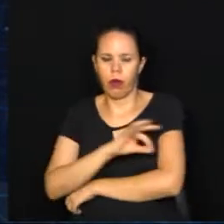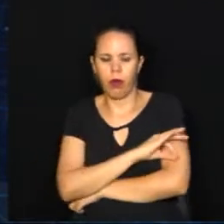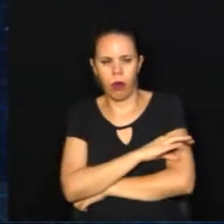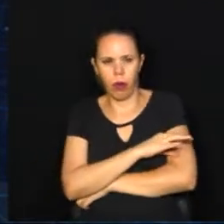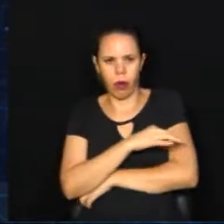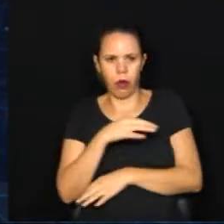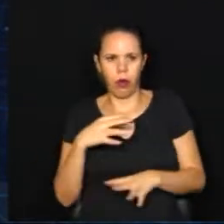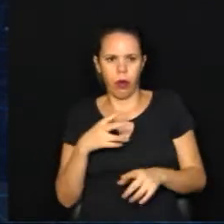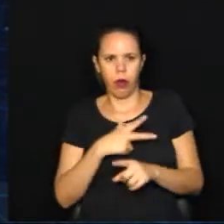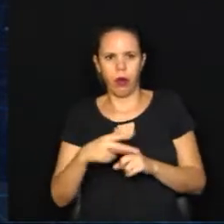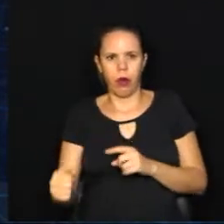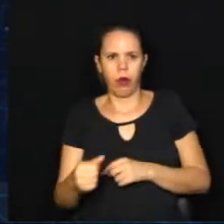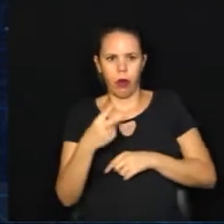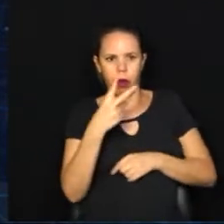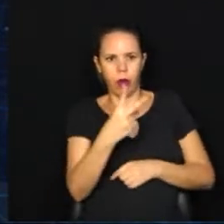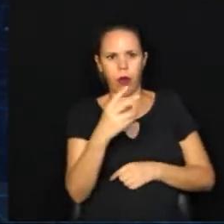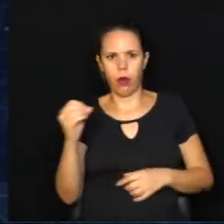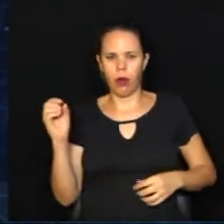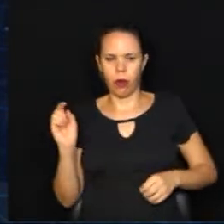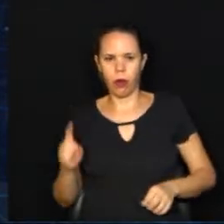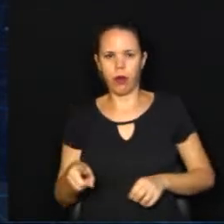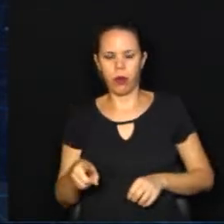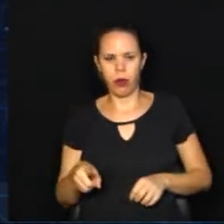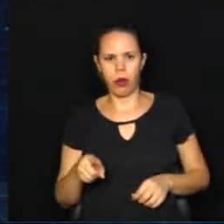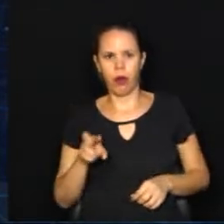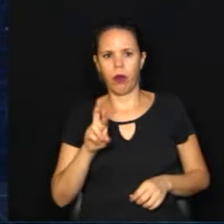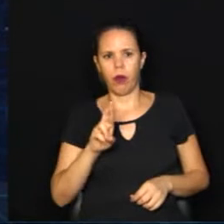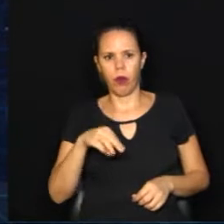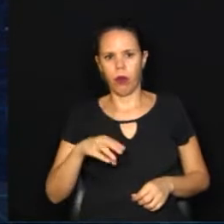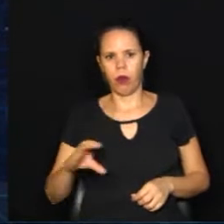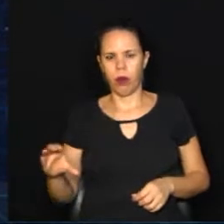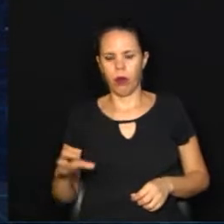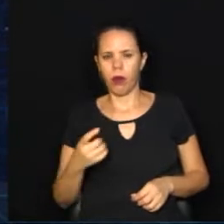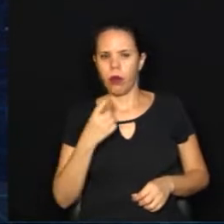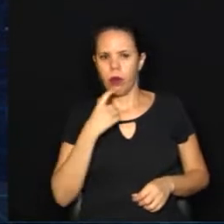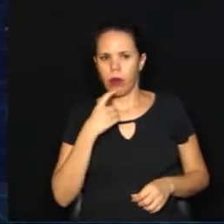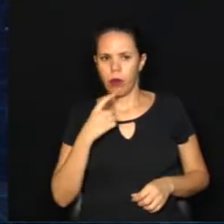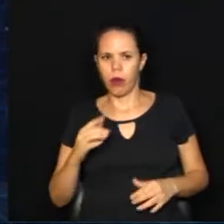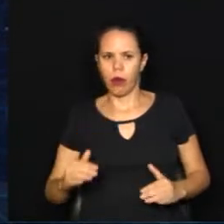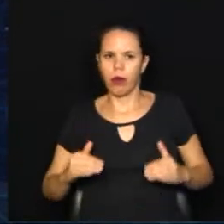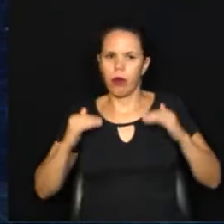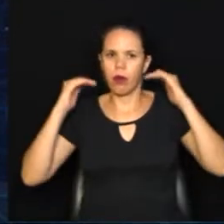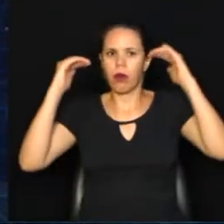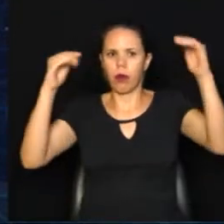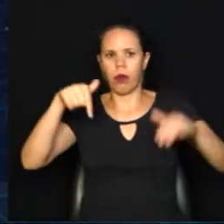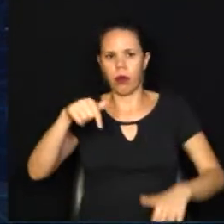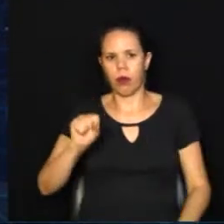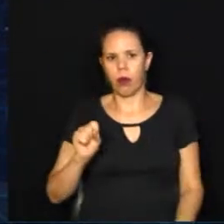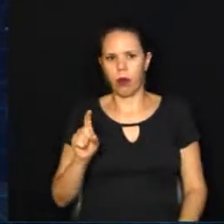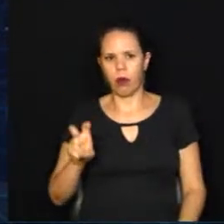deve superar os 200 mil casos na RMC. Campinas lidera esse ranking com